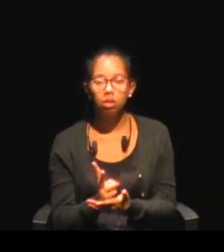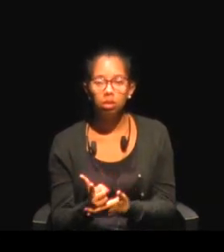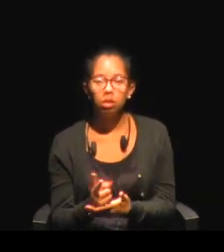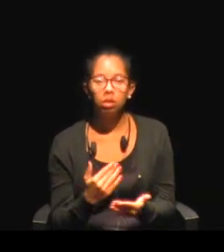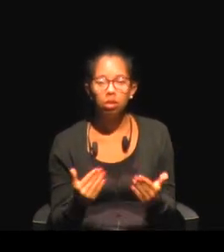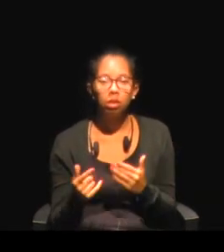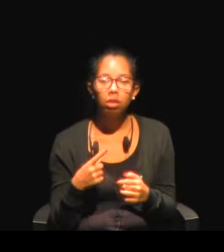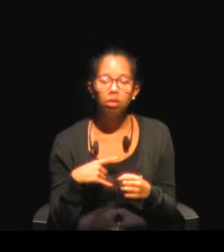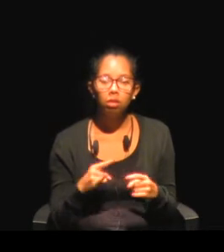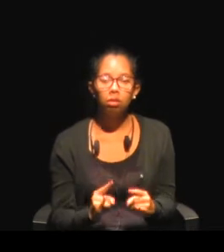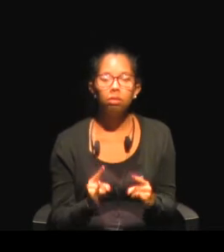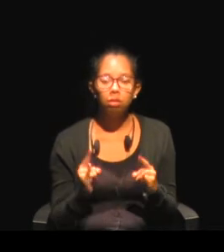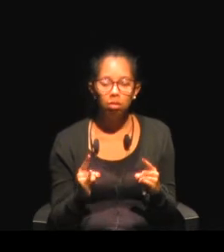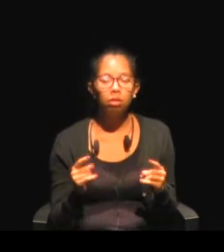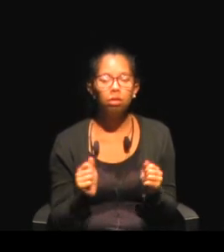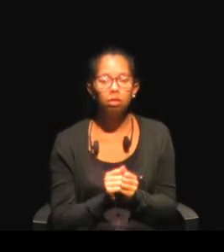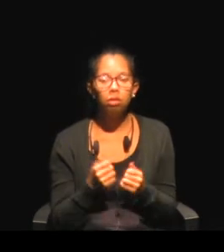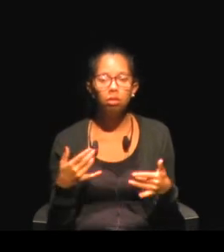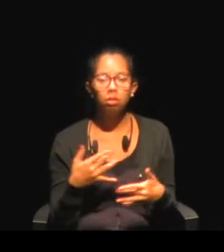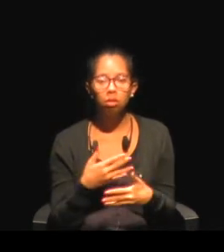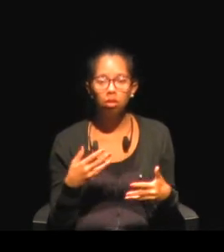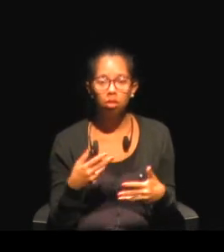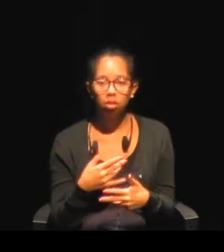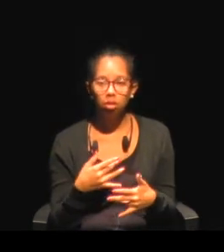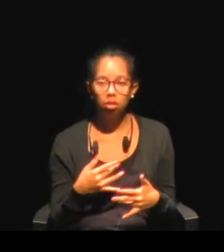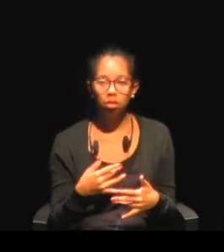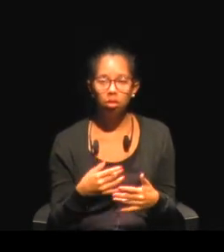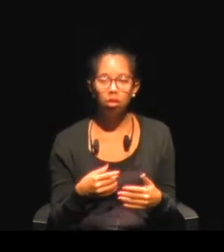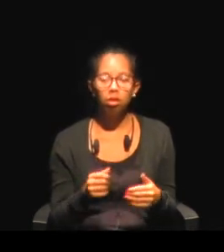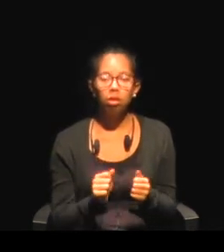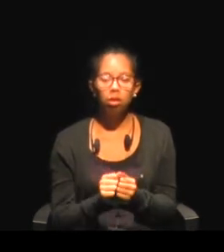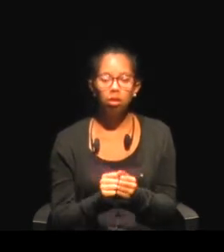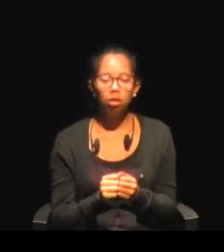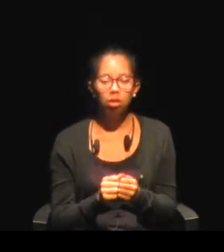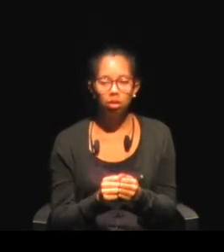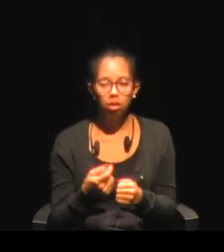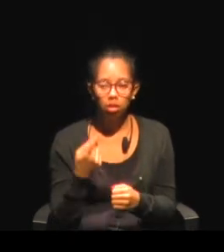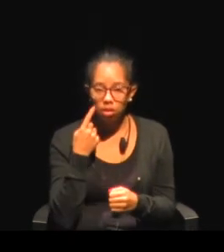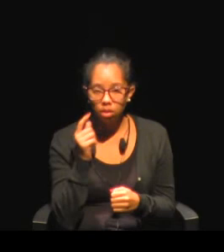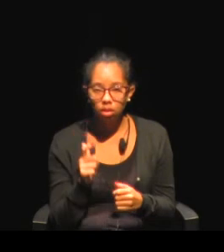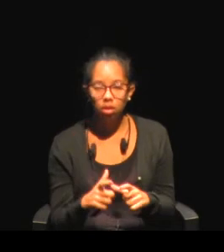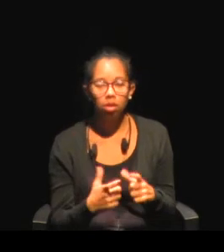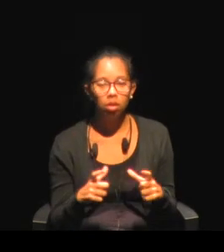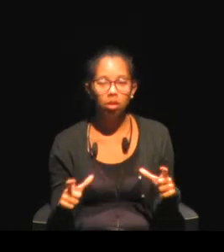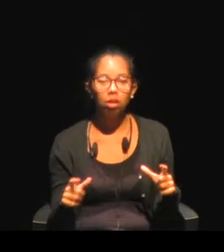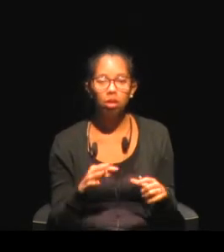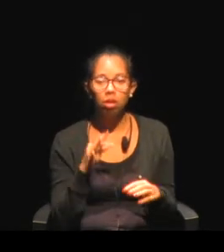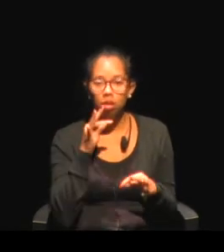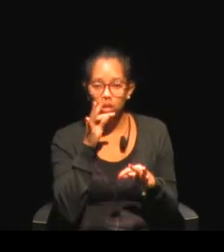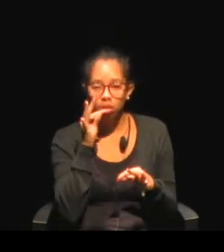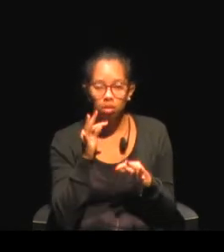a permanência dessa relação que esse edifício sempre teve com a cidade, com a cidade e com a paisagem, através desse